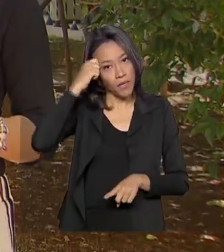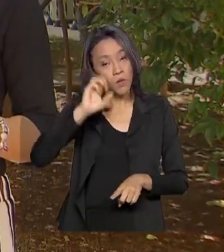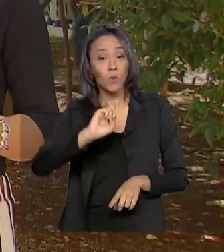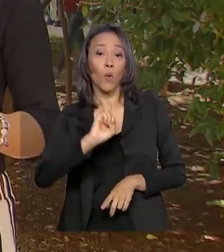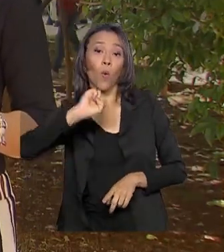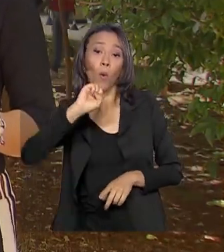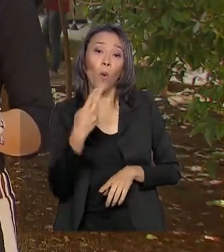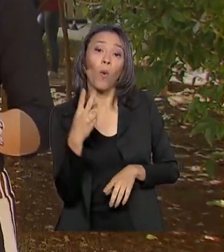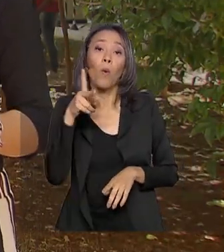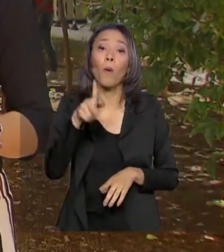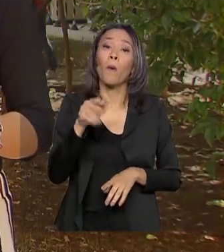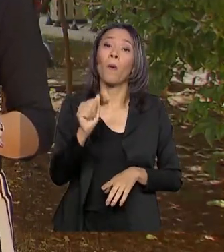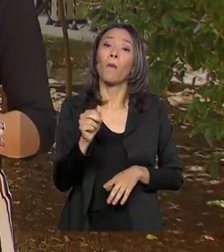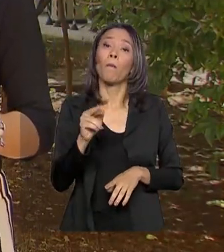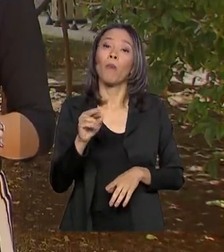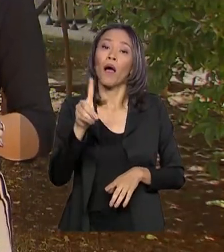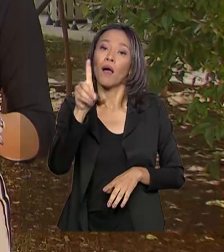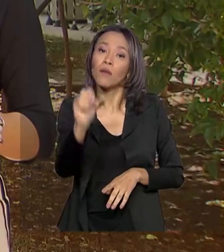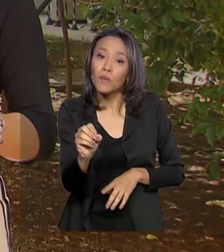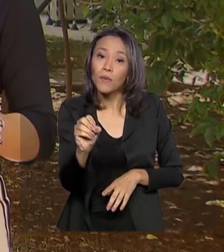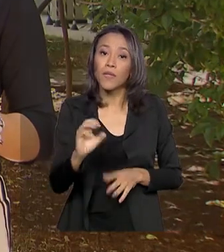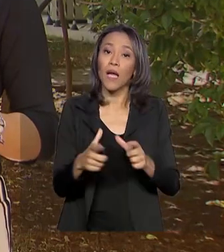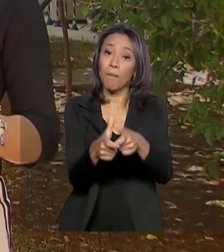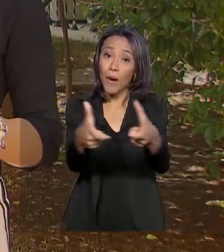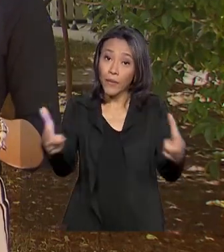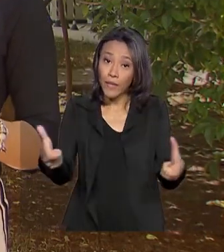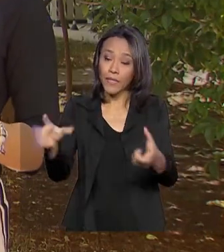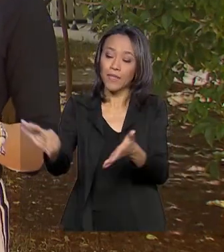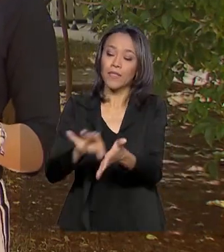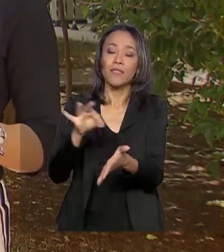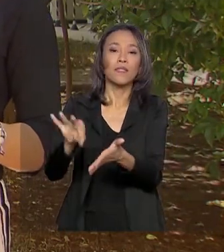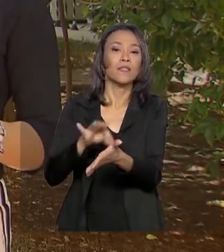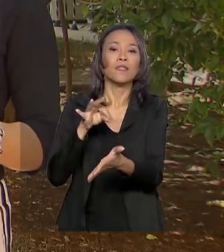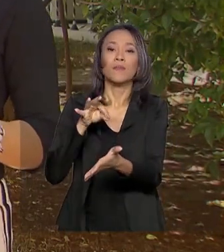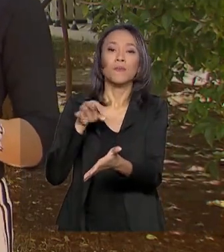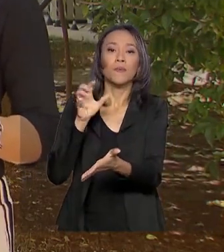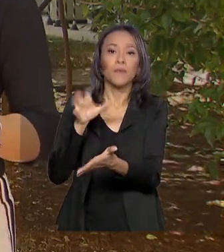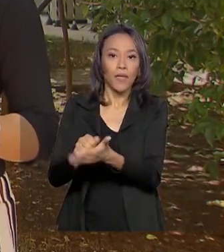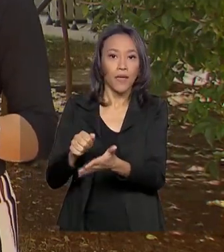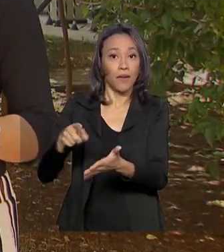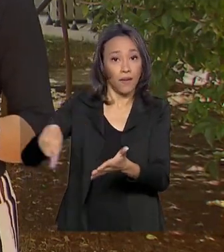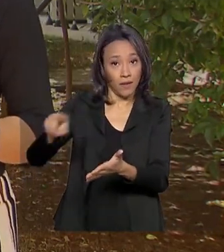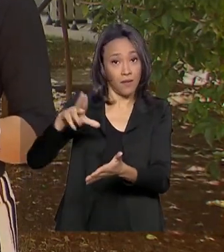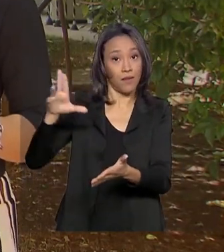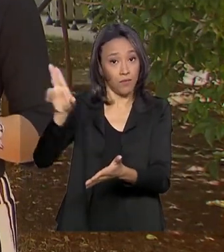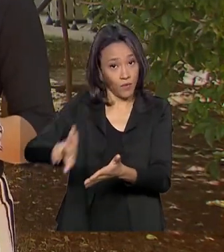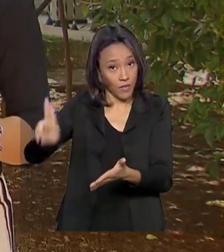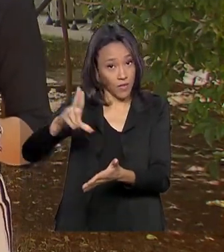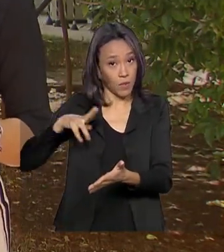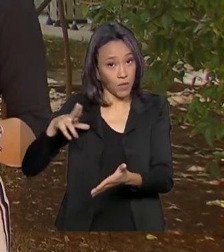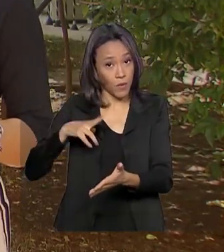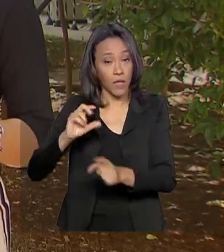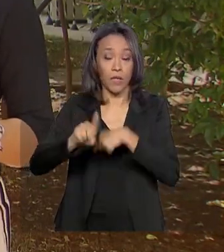pardos. E a maior parte está matriculada na rede privada, seguida da estadual e da federal.